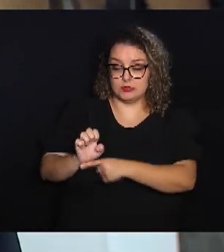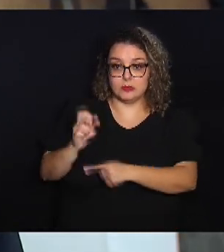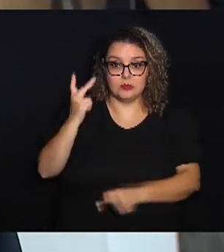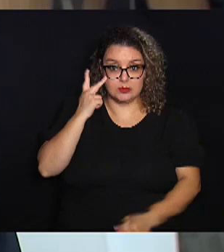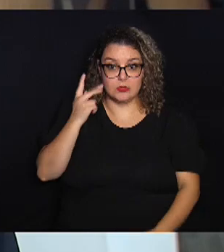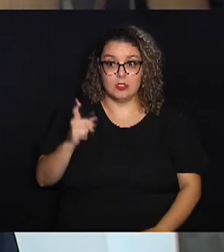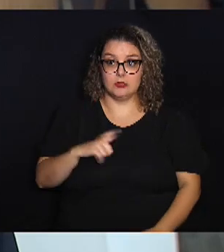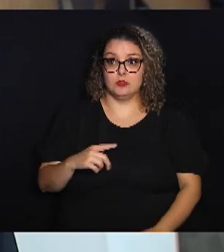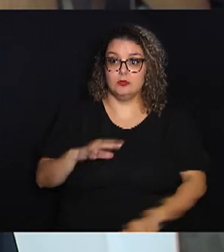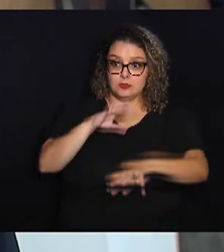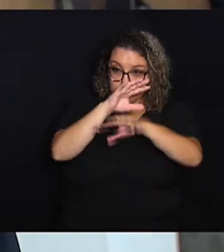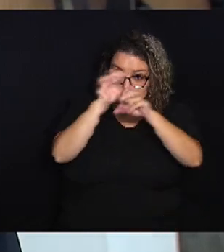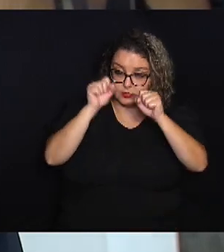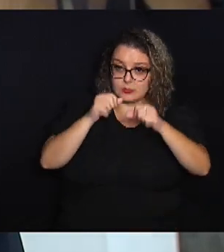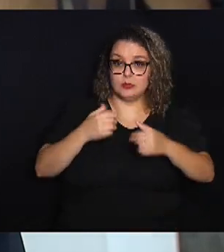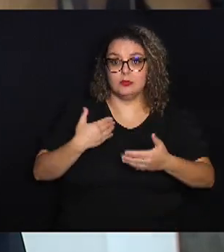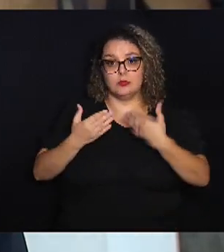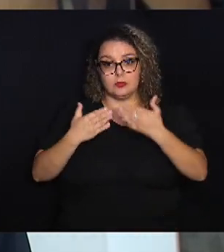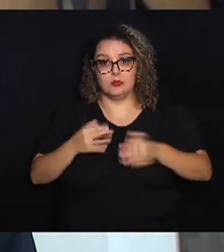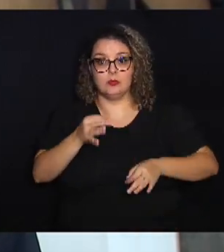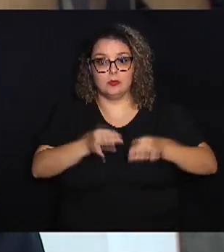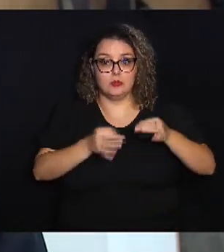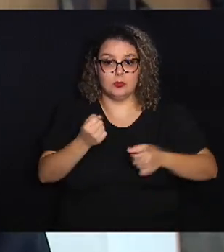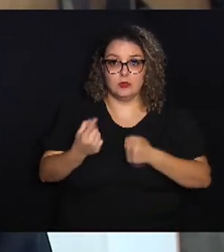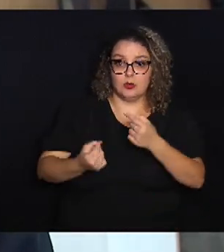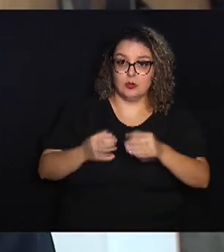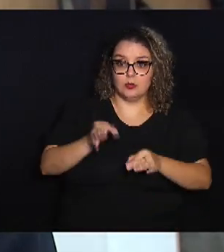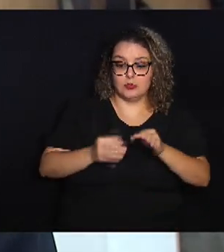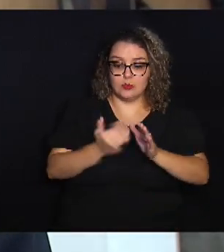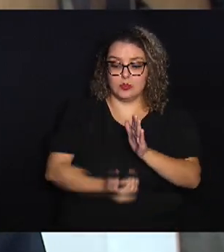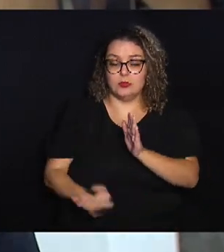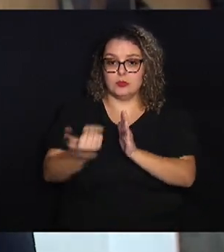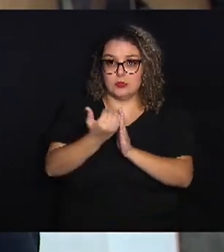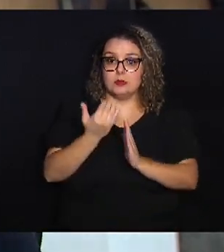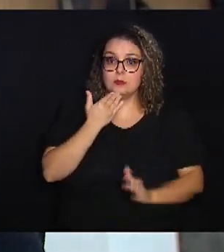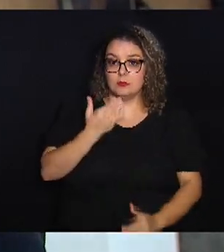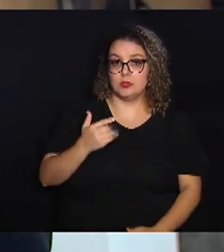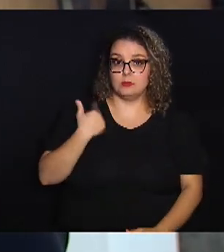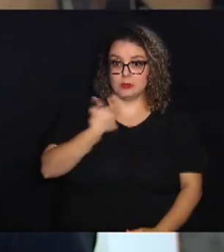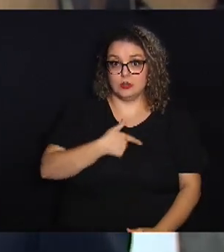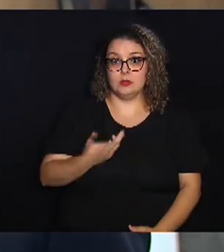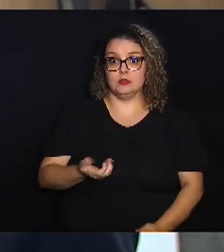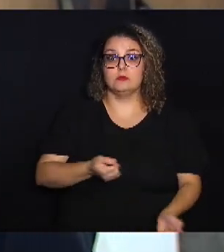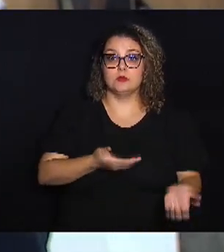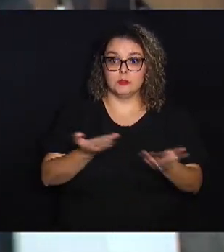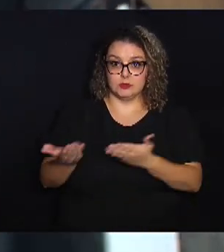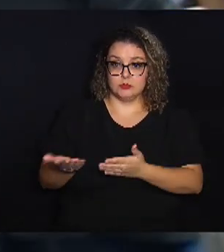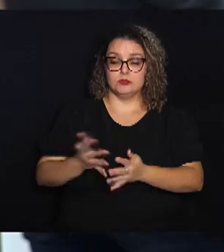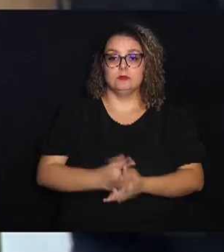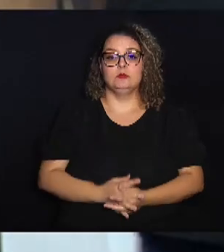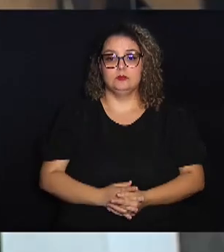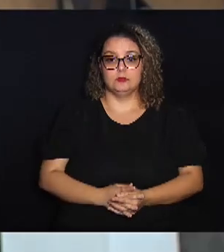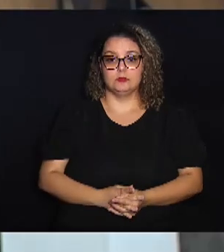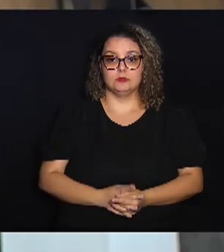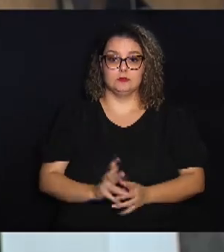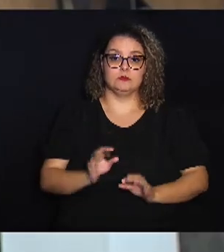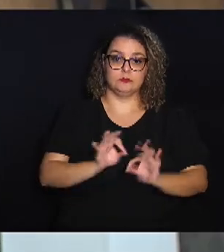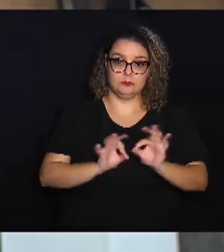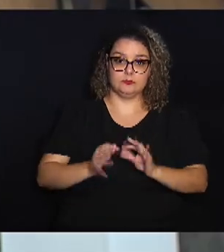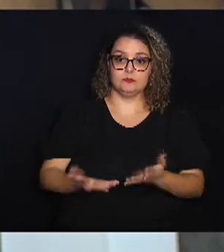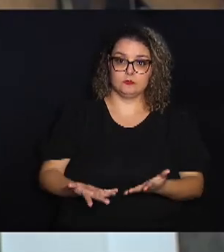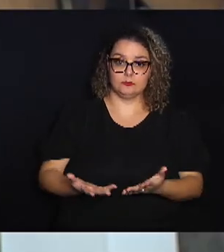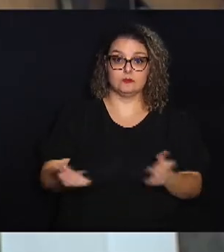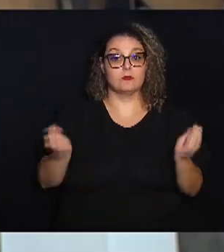nós conversamos lá com os juízes, com alguns desembargadores e pediram para que nós apresentássemos aqui esse projeto justamente para